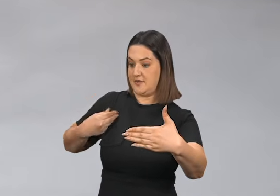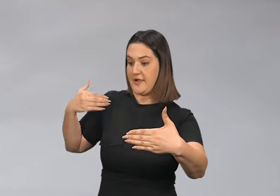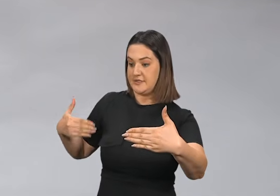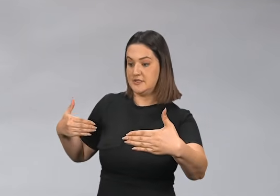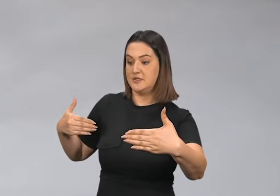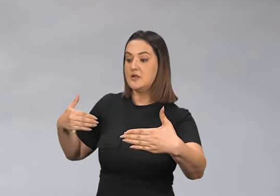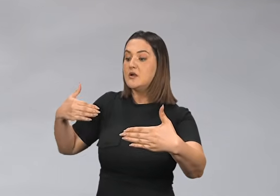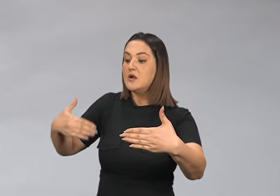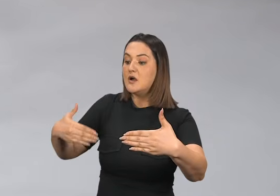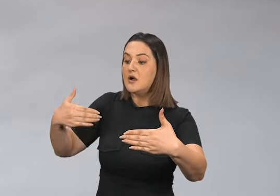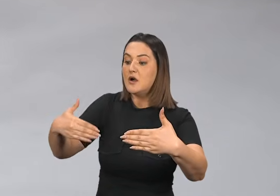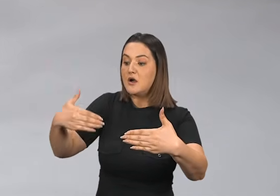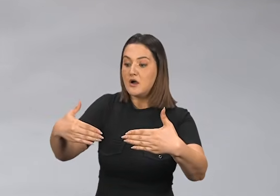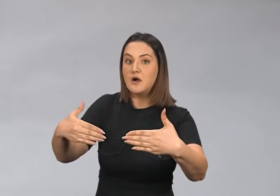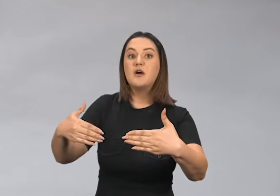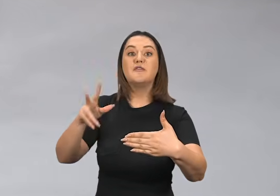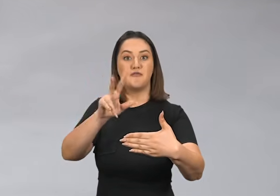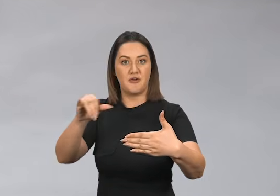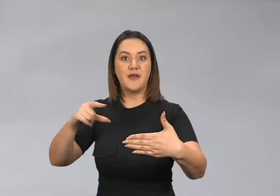coisas